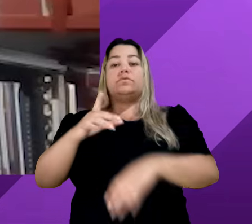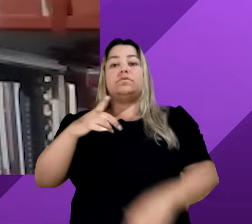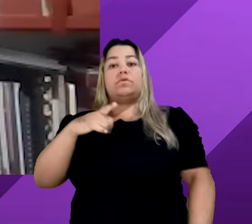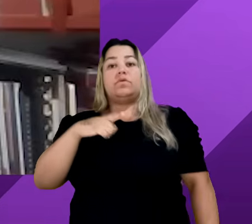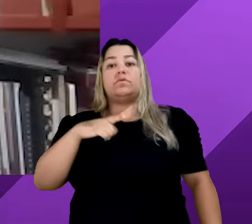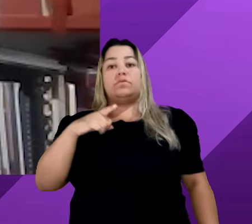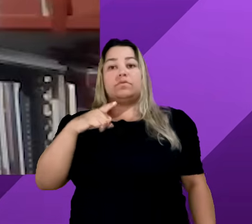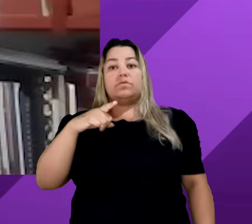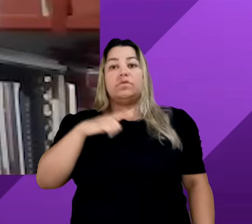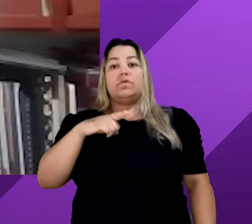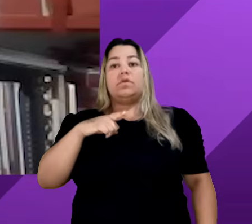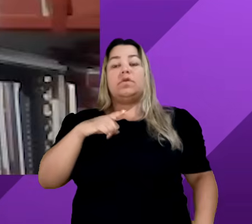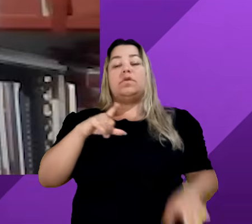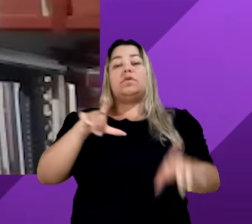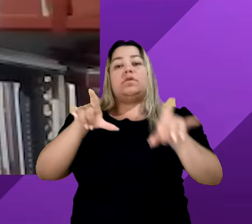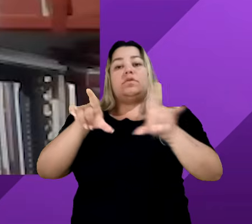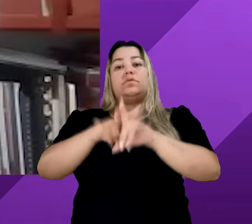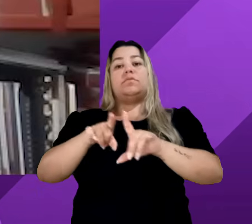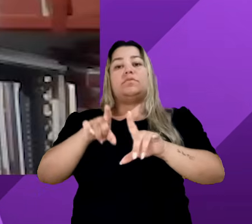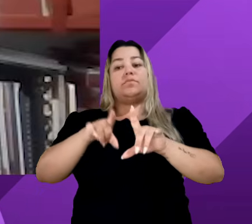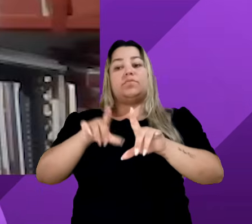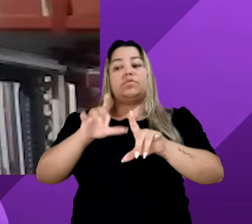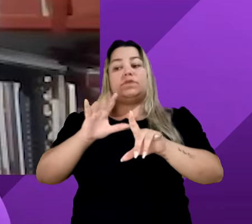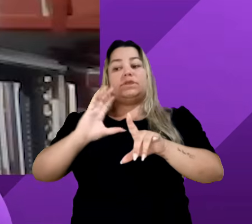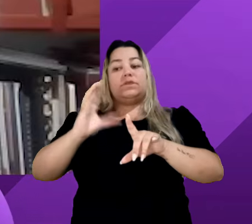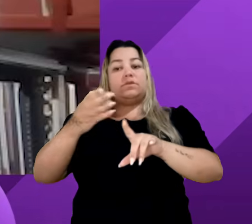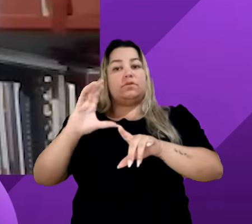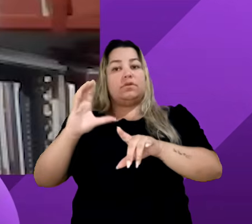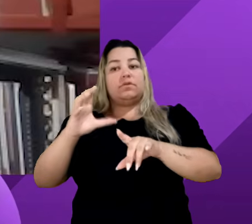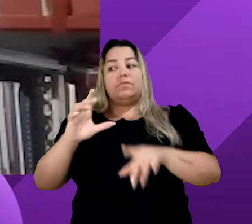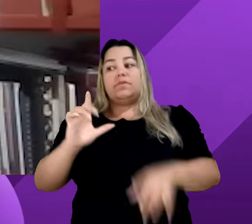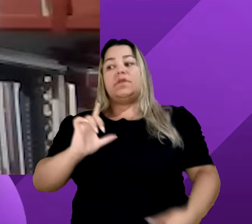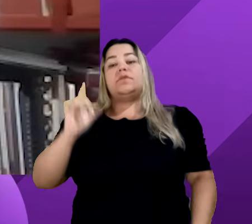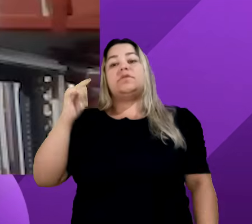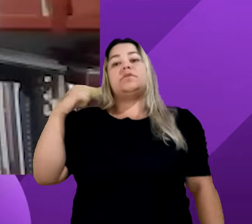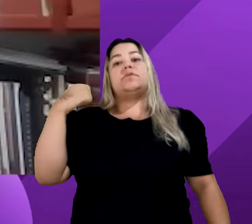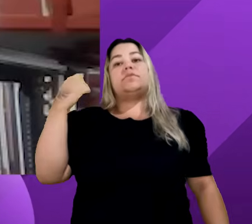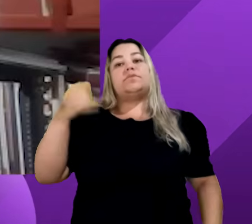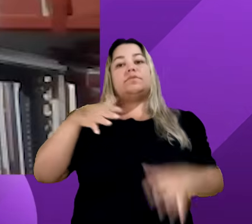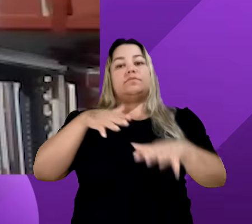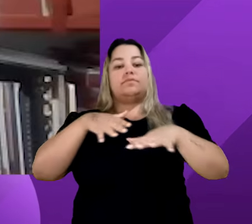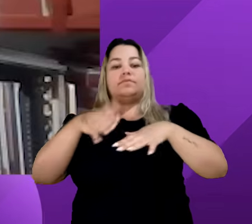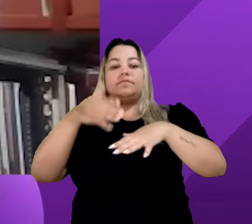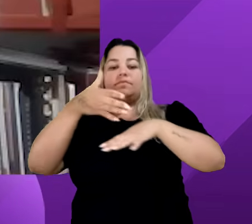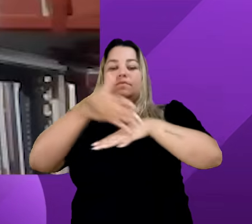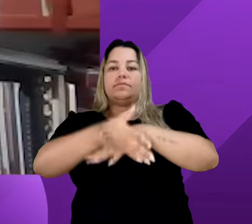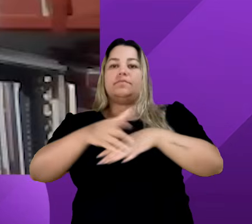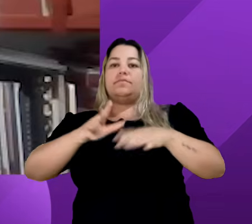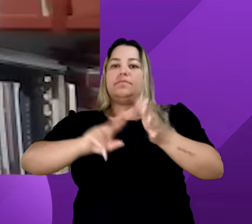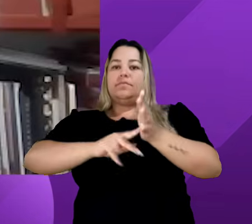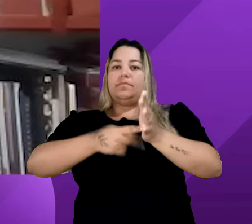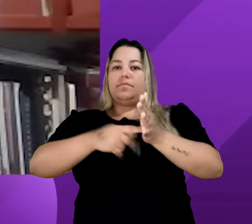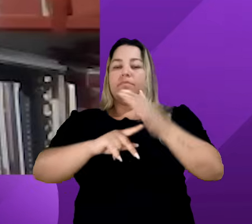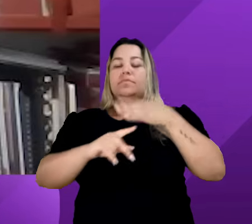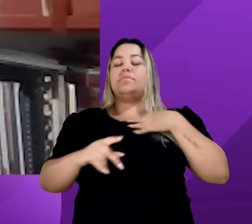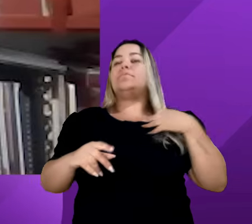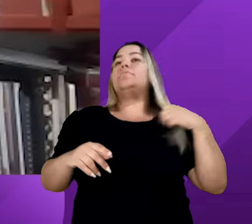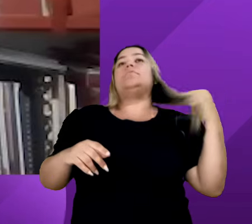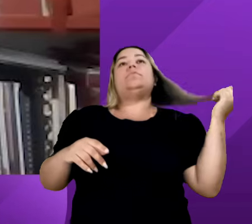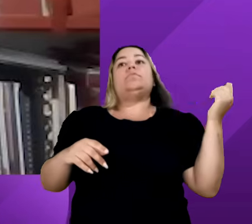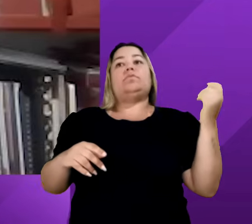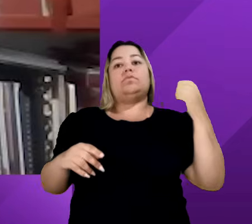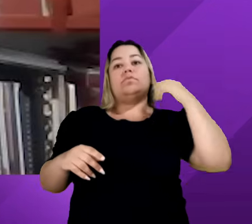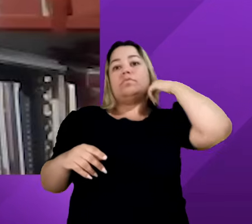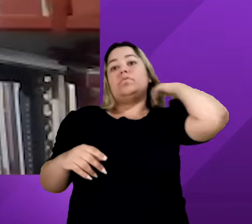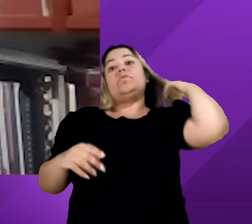curta em ciências, e depois que eu entrei no movimento sindical, senti a necessidade de fazer um curso de